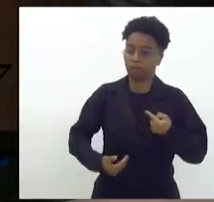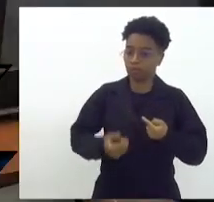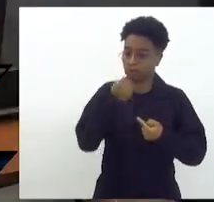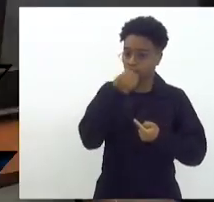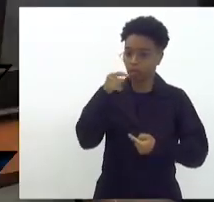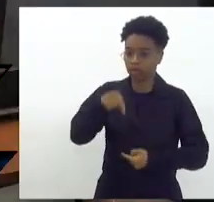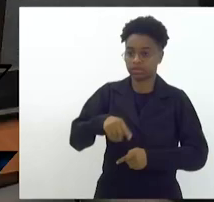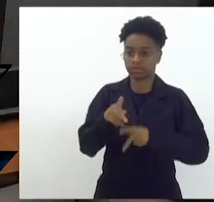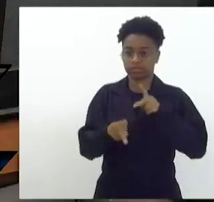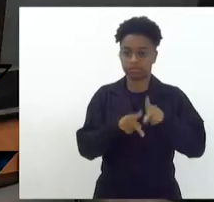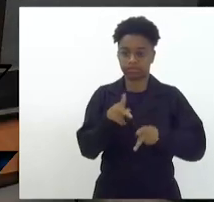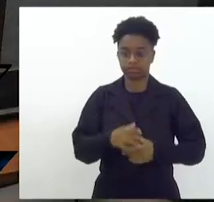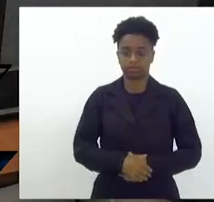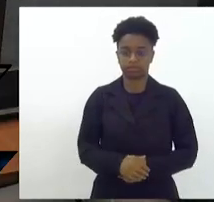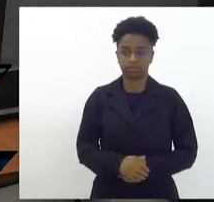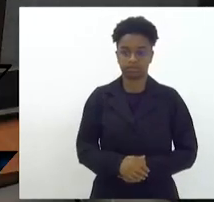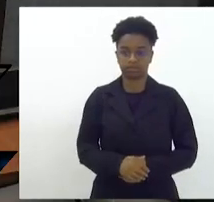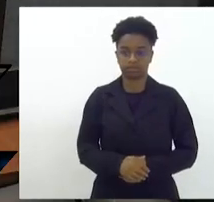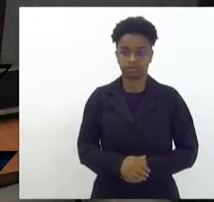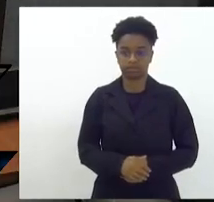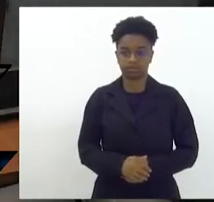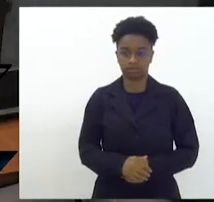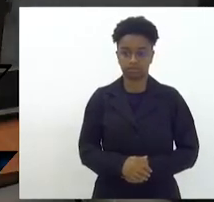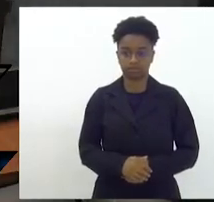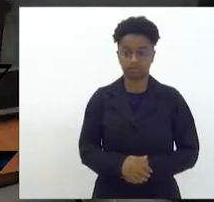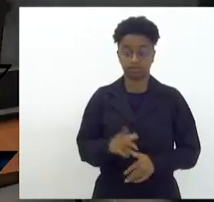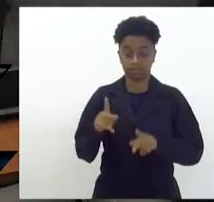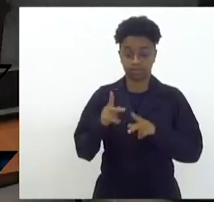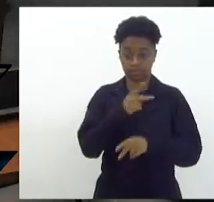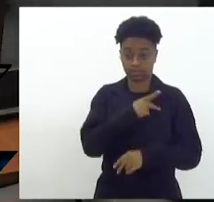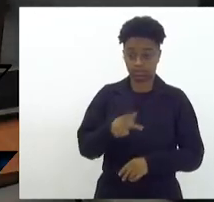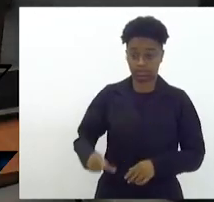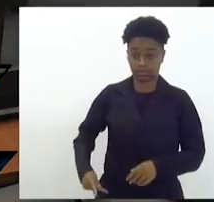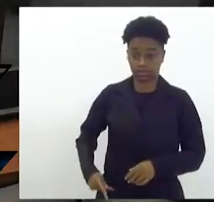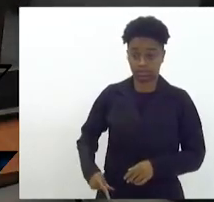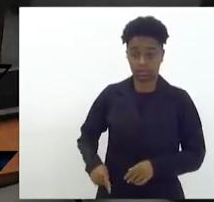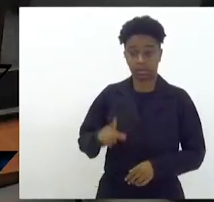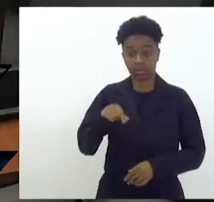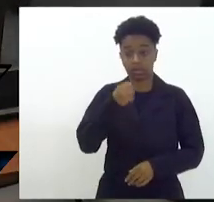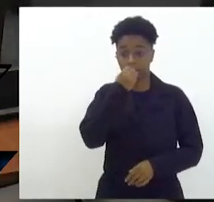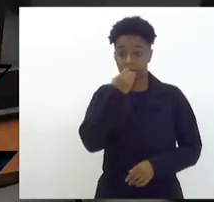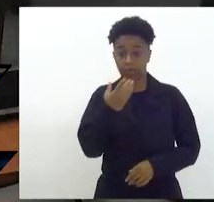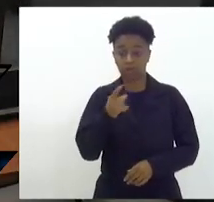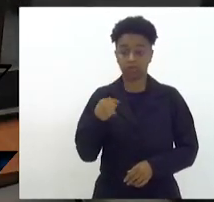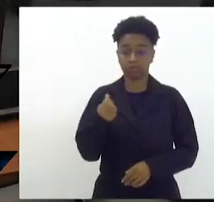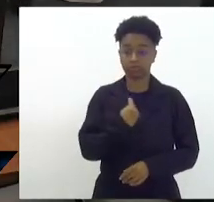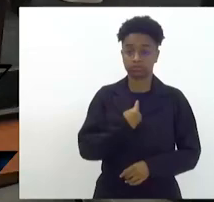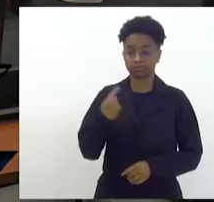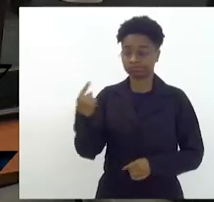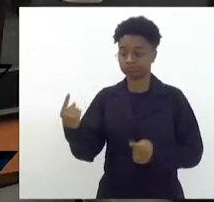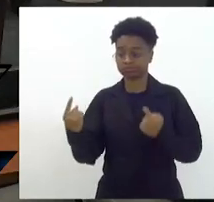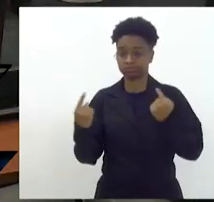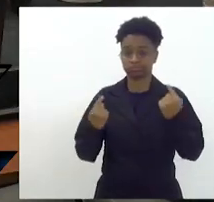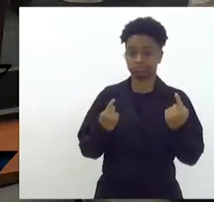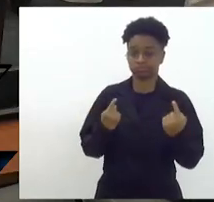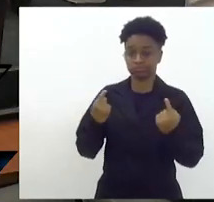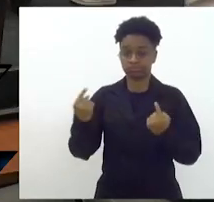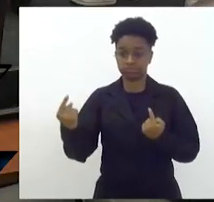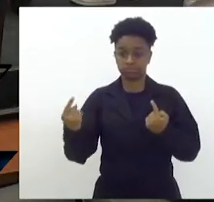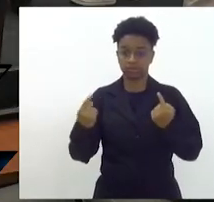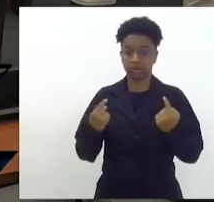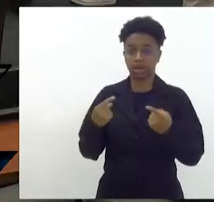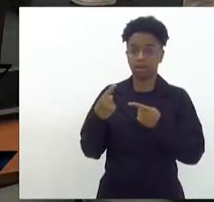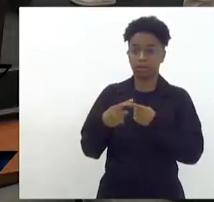Janeiro seria bom que nós intercalasse porque está vendo